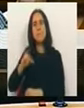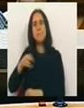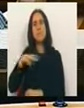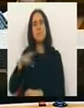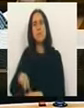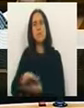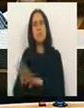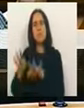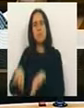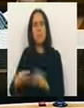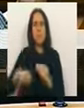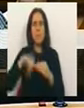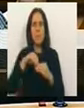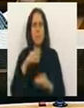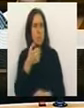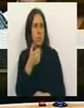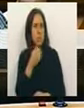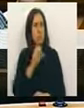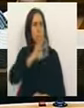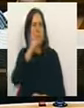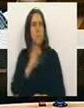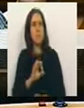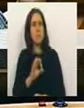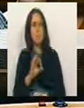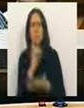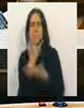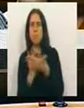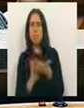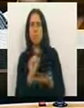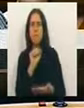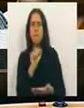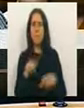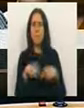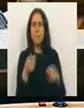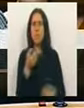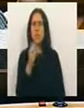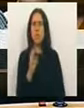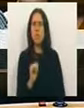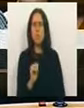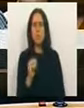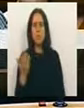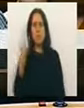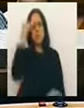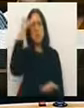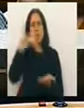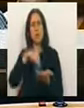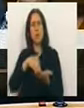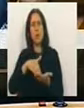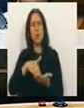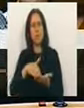português em 50% são do partido socialista eo voltado